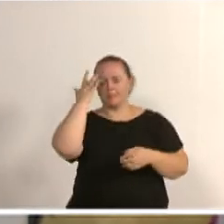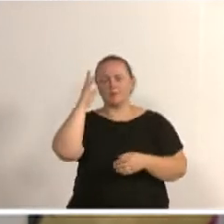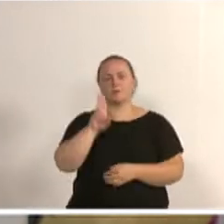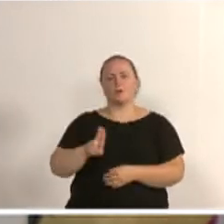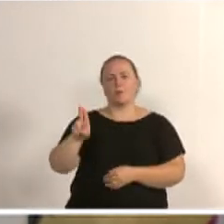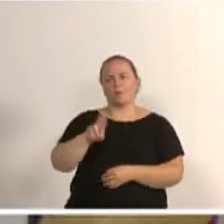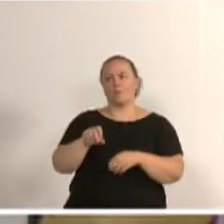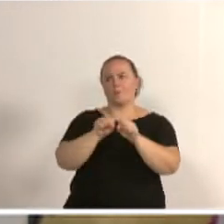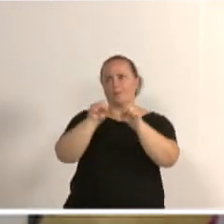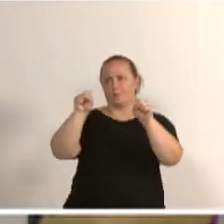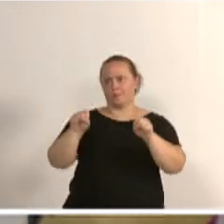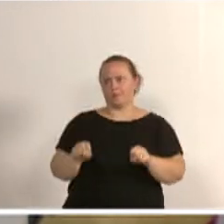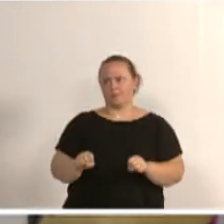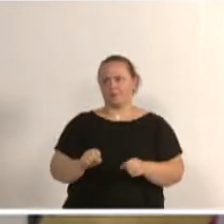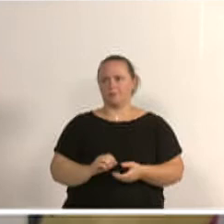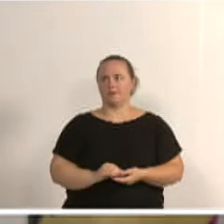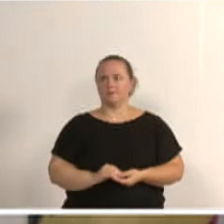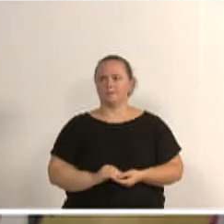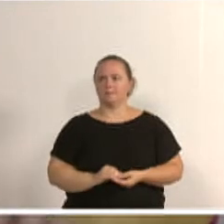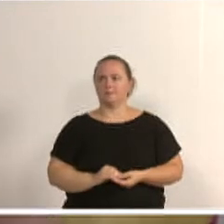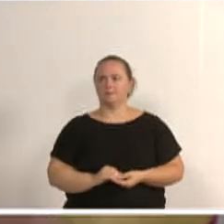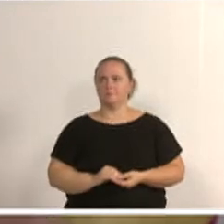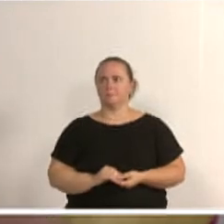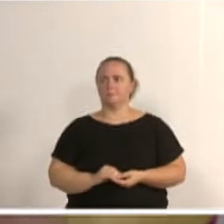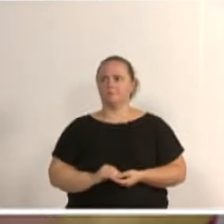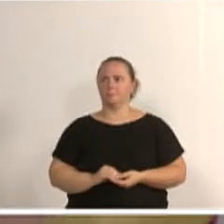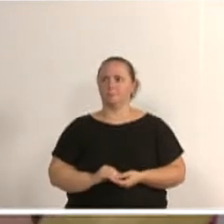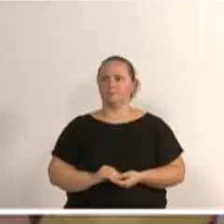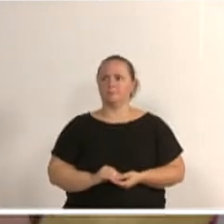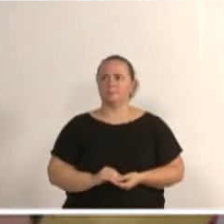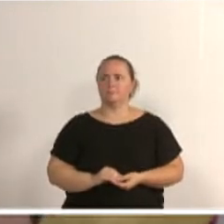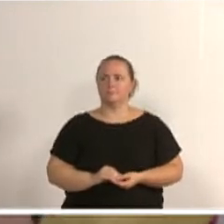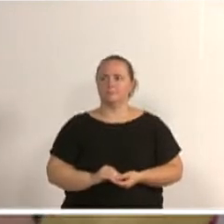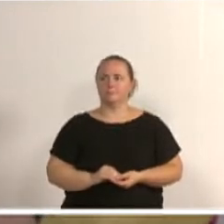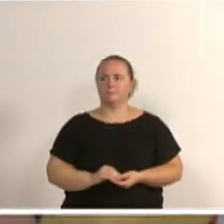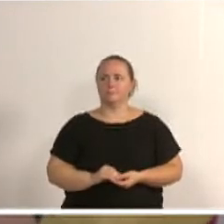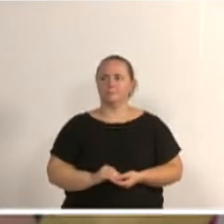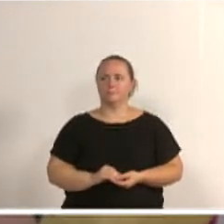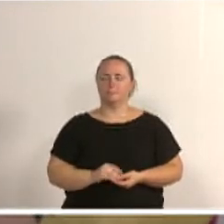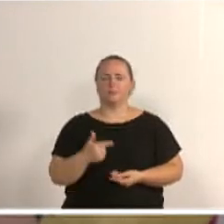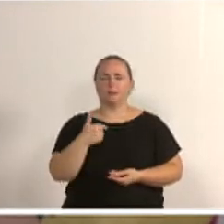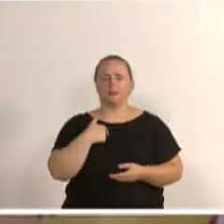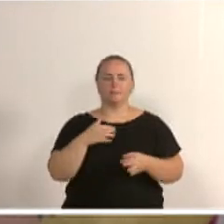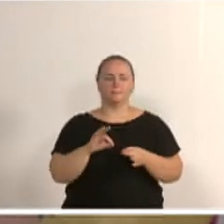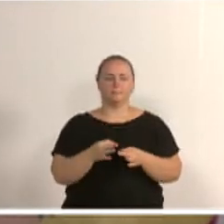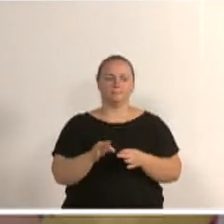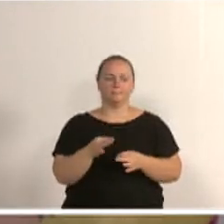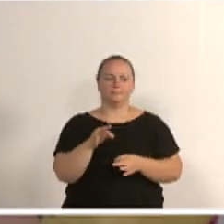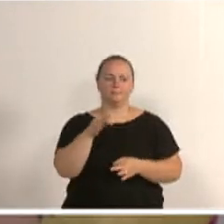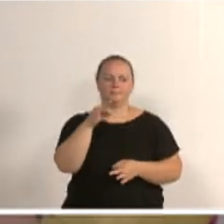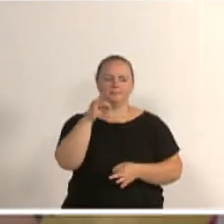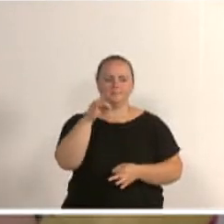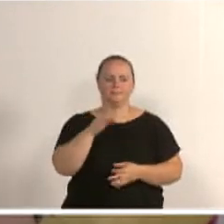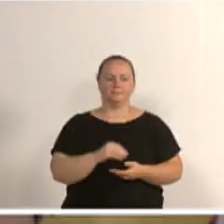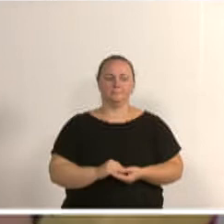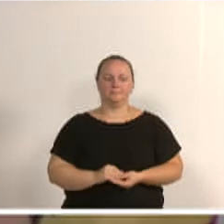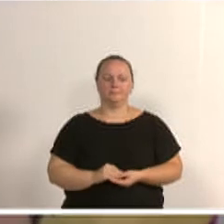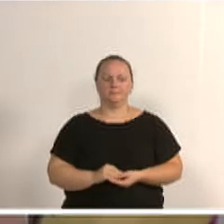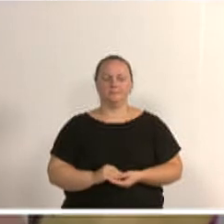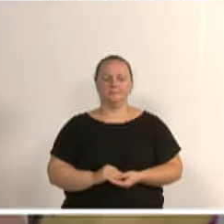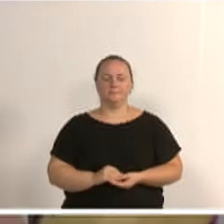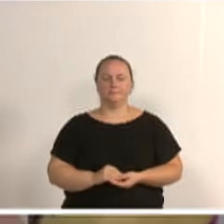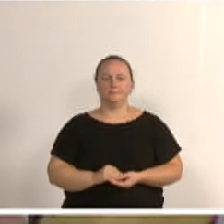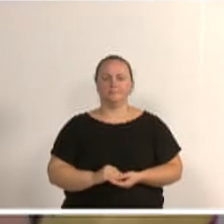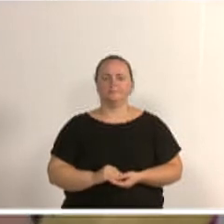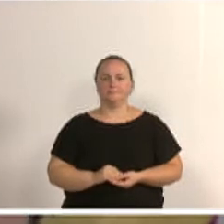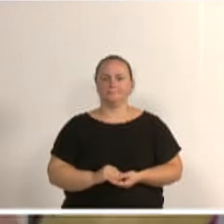Doutor, Almir, já termino a minha fala, peço perdão por me alongar um pouco.